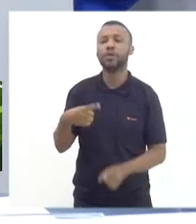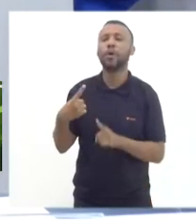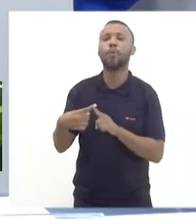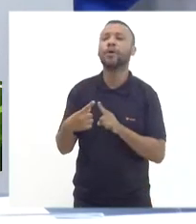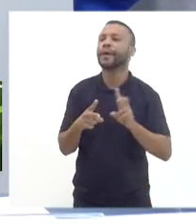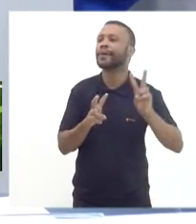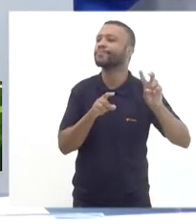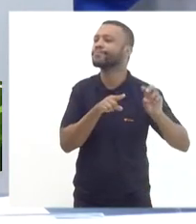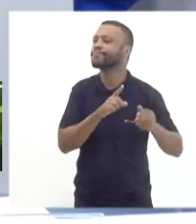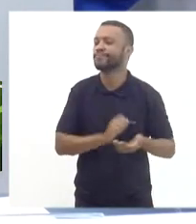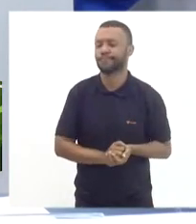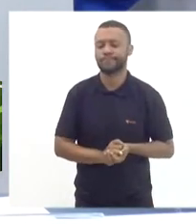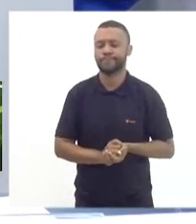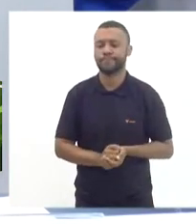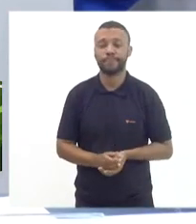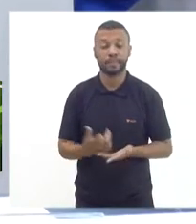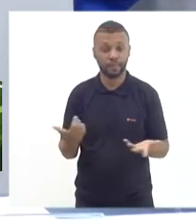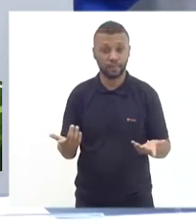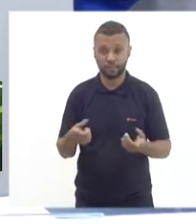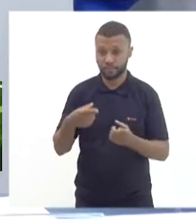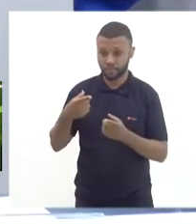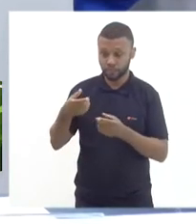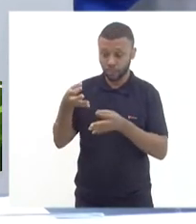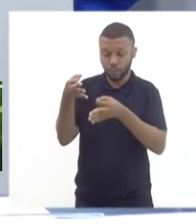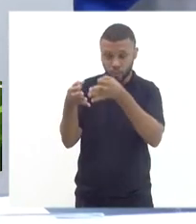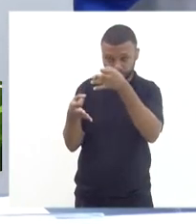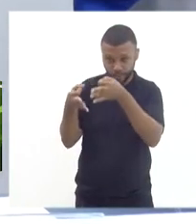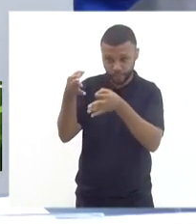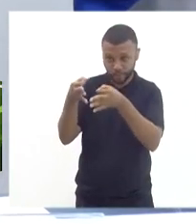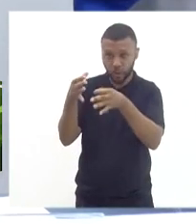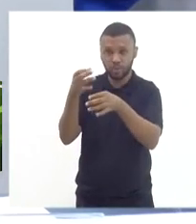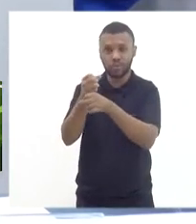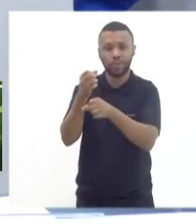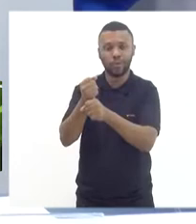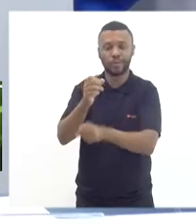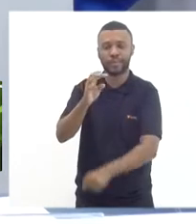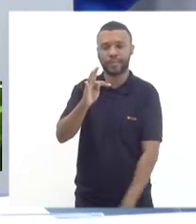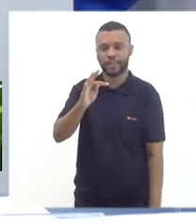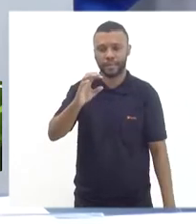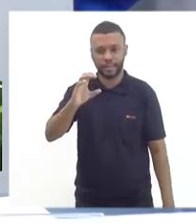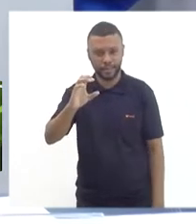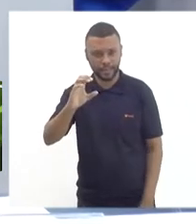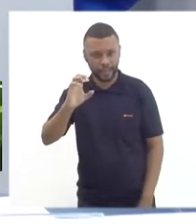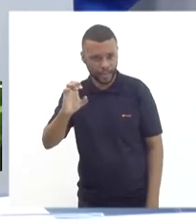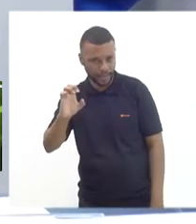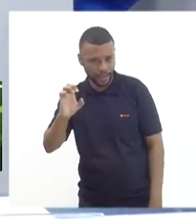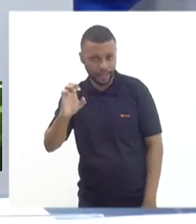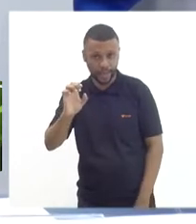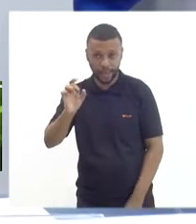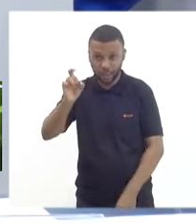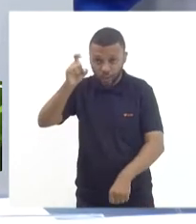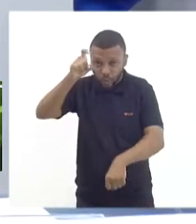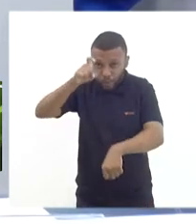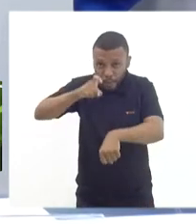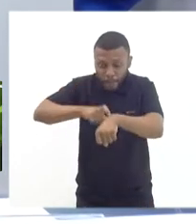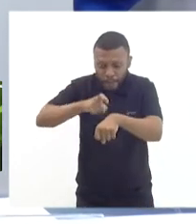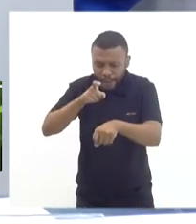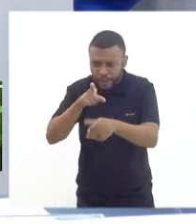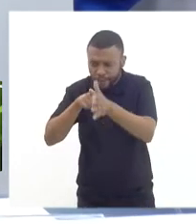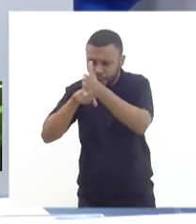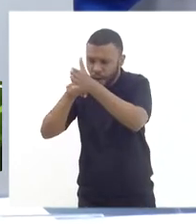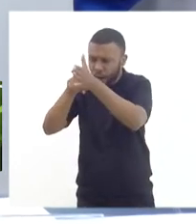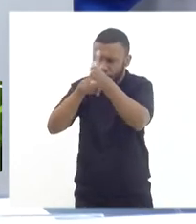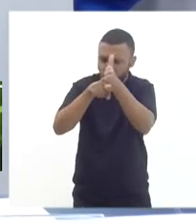o Tribunal de Contas, quando ele detecta que um